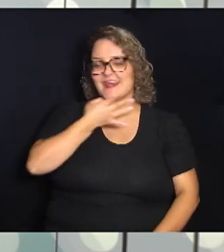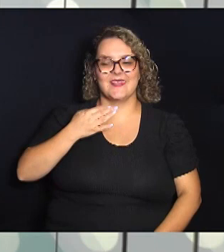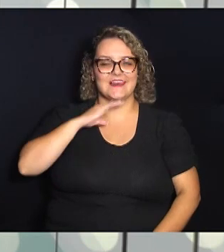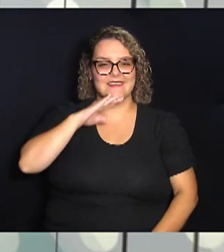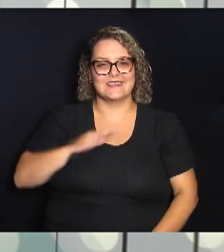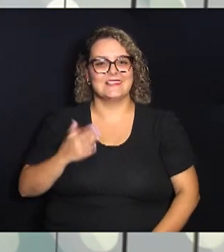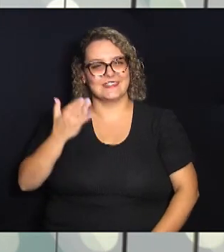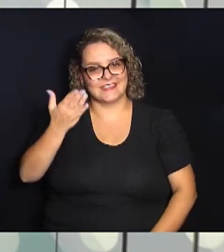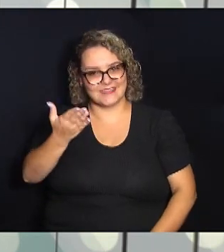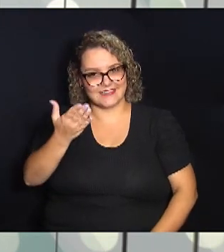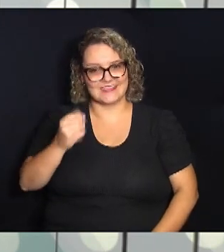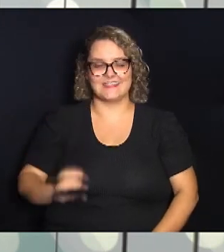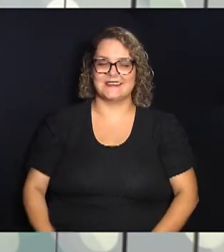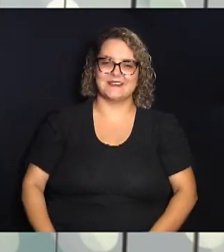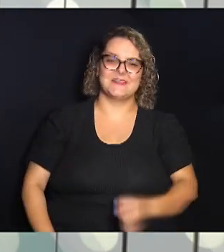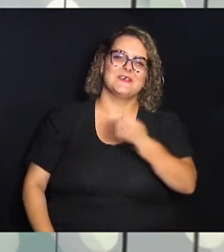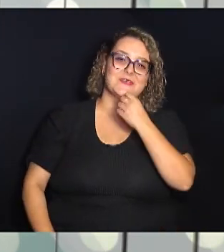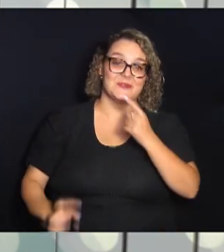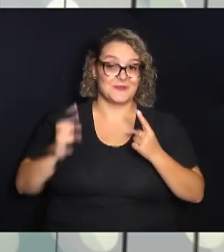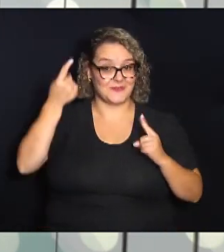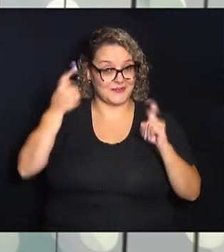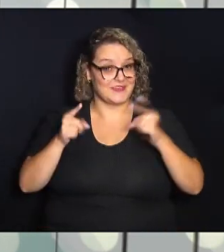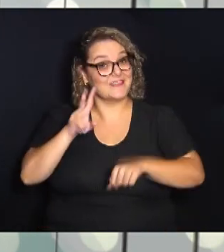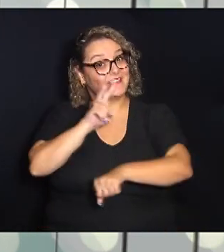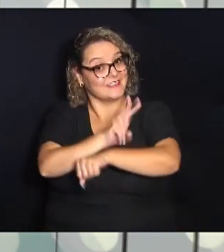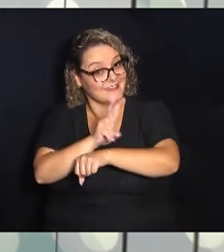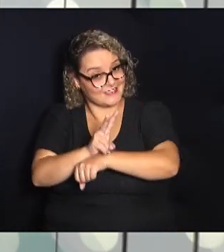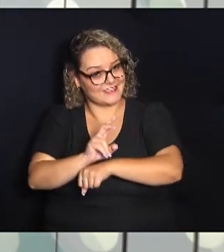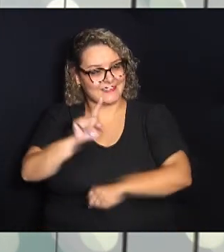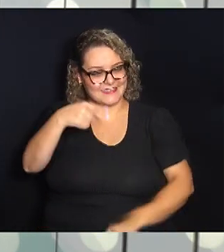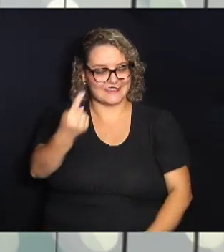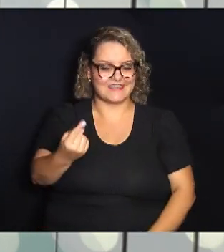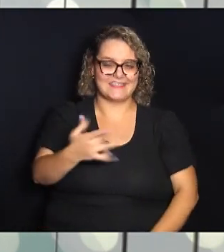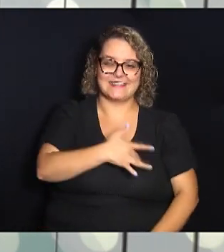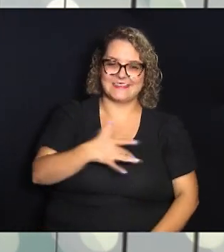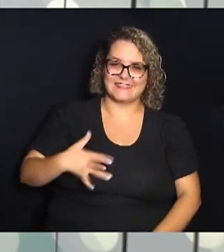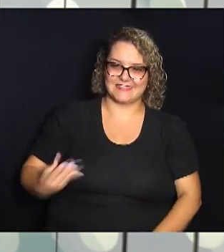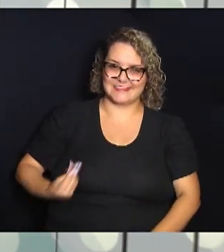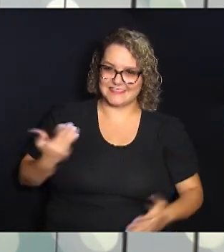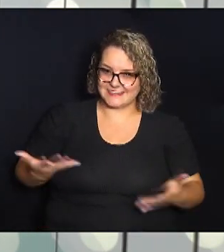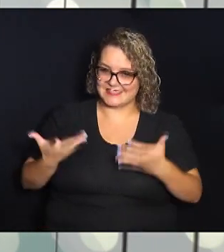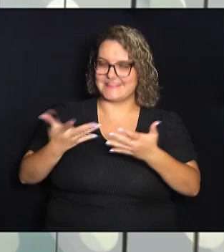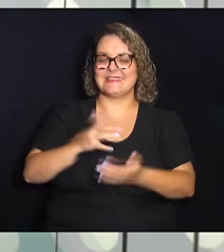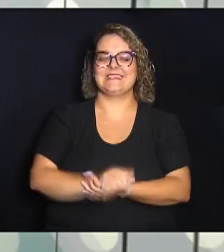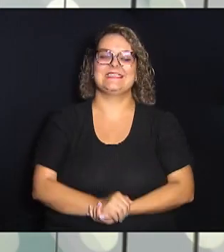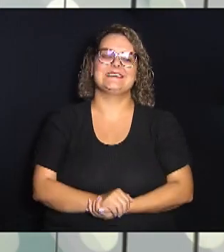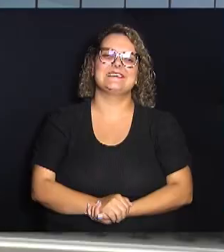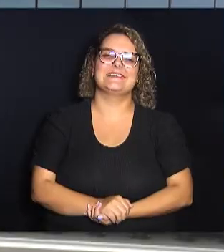para você, um bom carnaval, se cuidem e até o próximo Saúde à Vida.